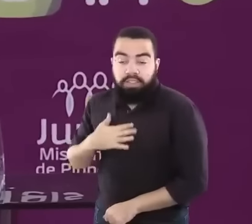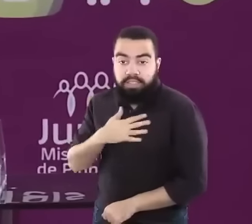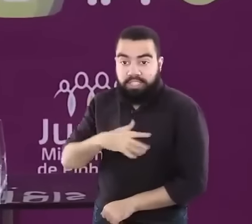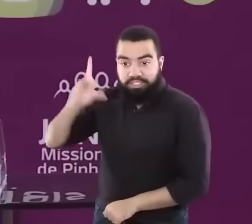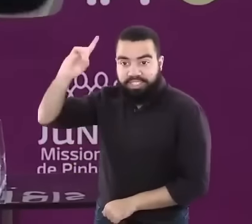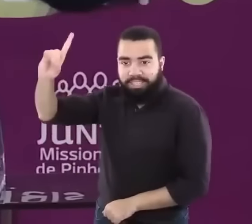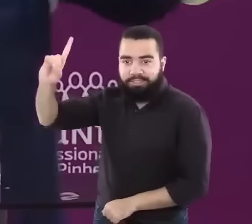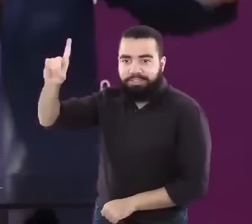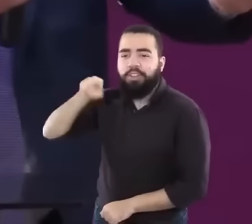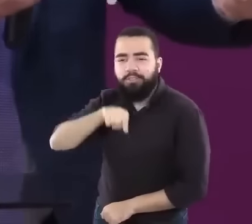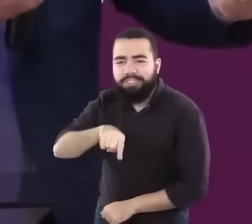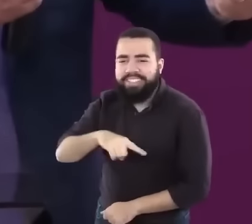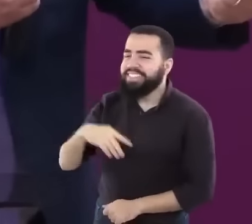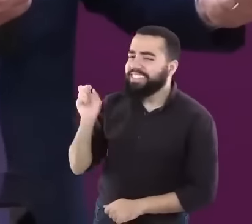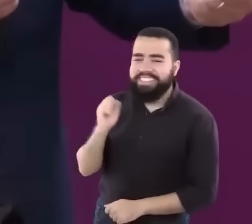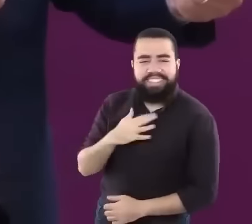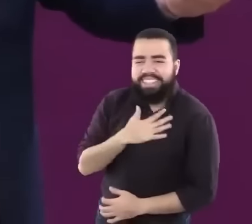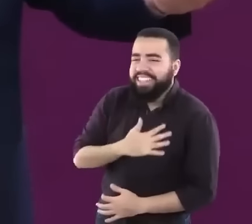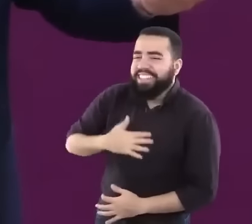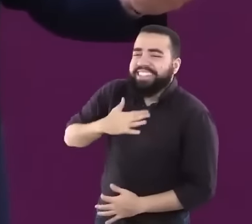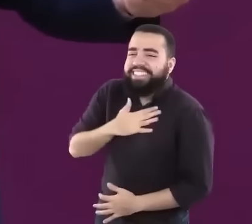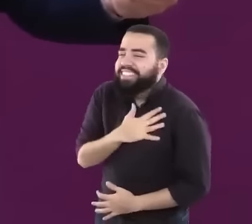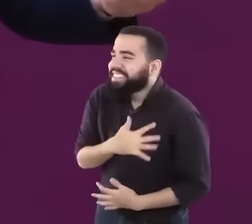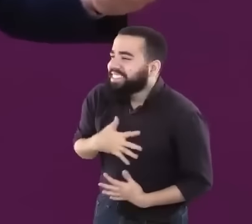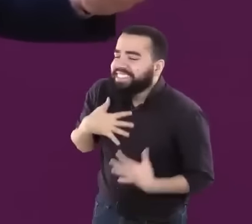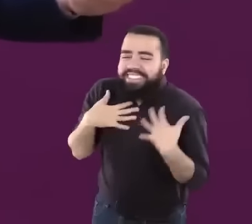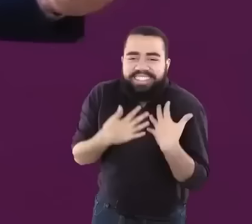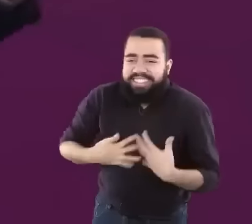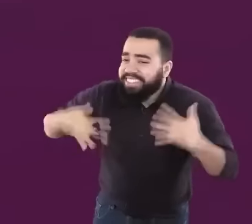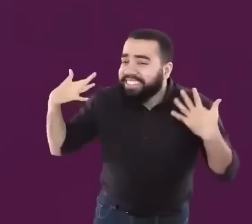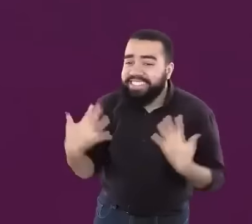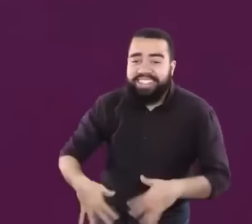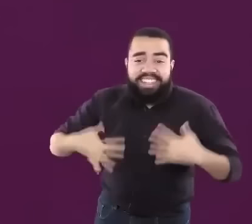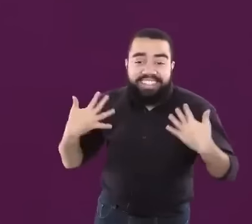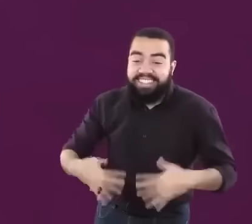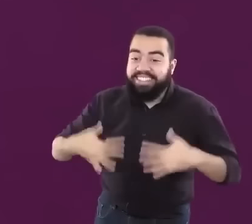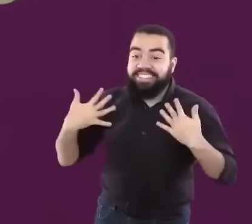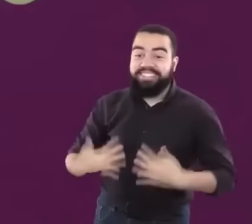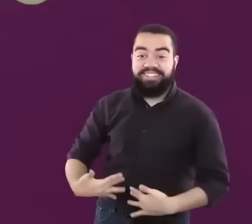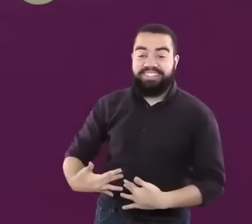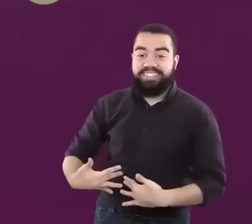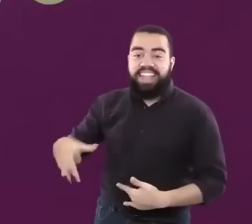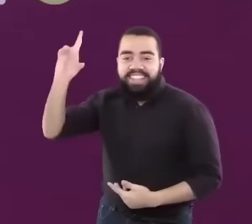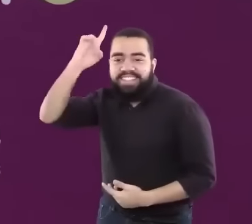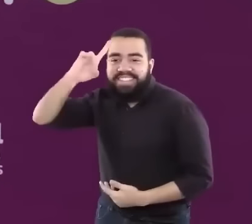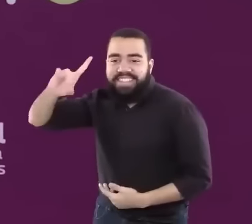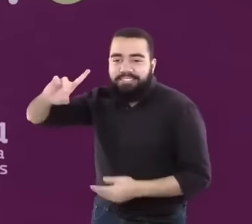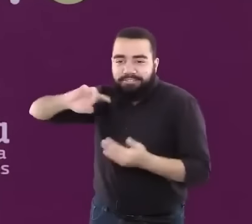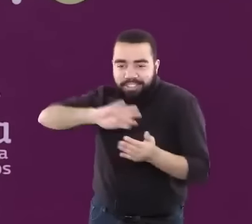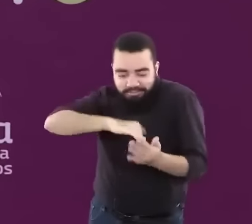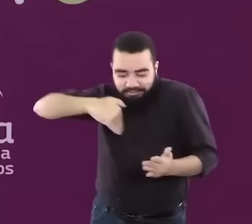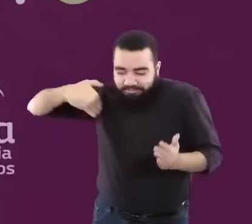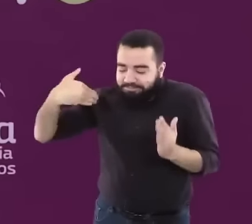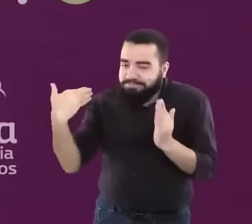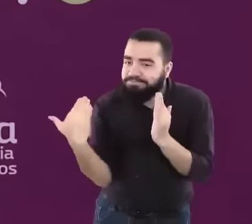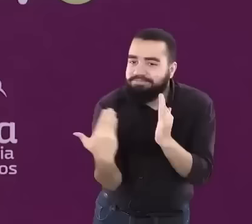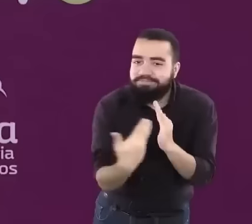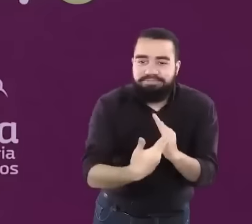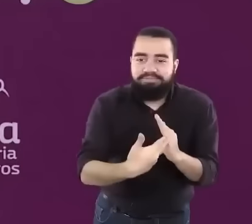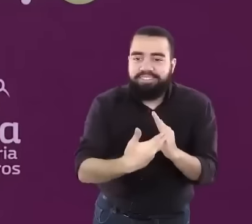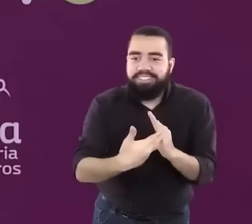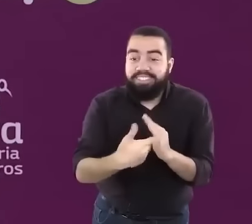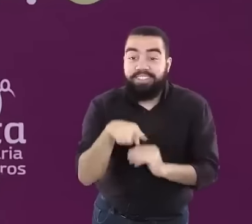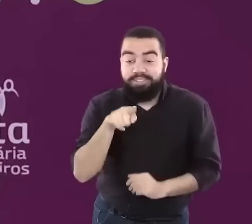prazer tanta satisfação ele vai suprir essa carência de satisfação que